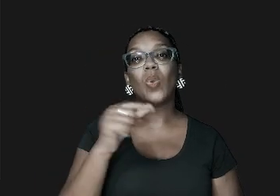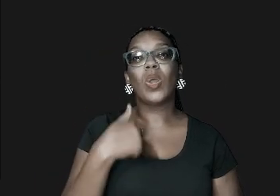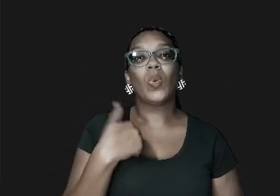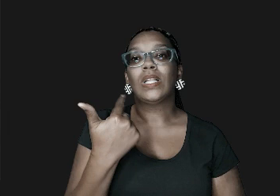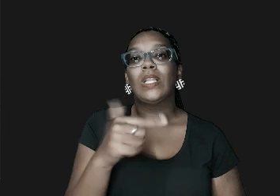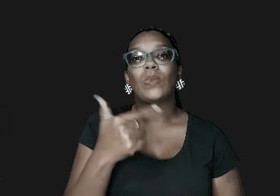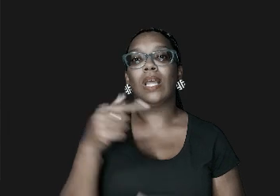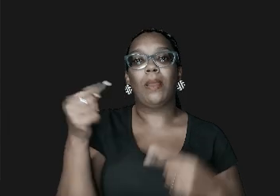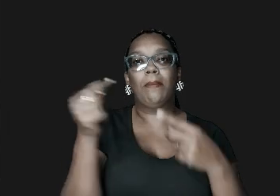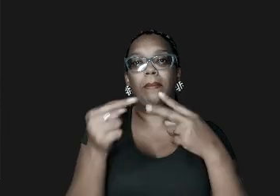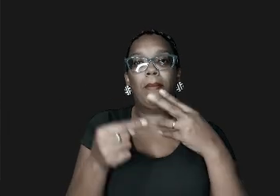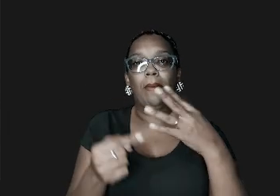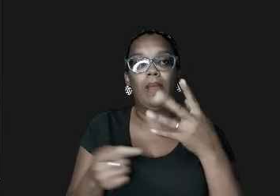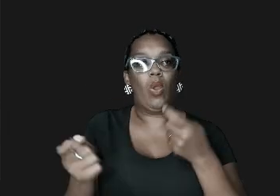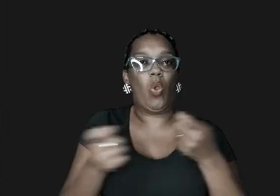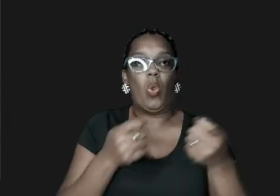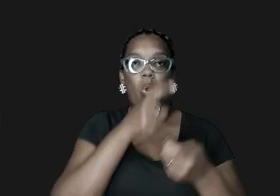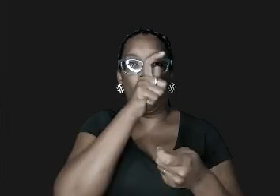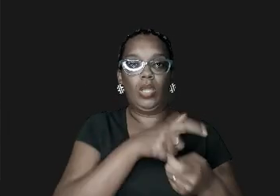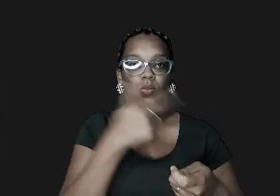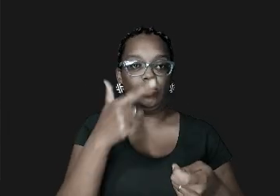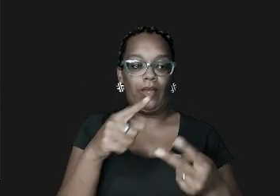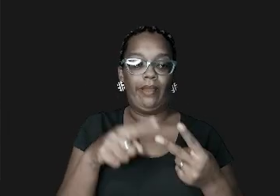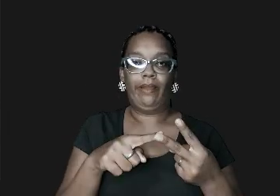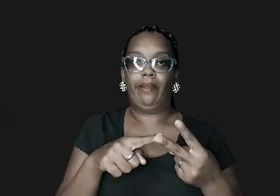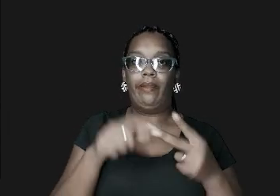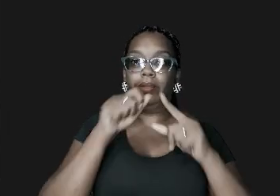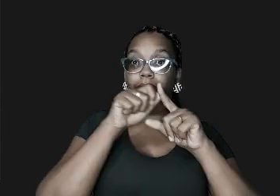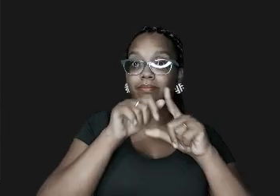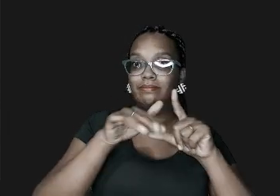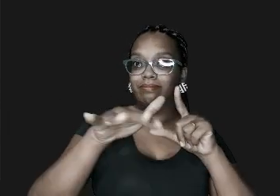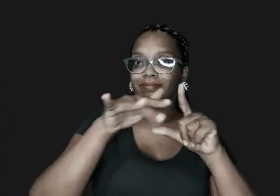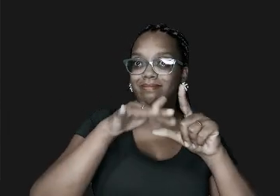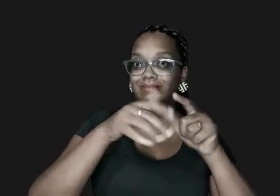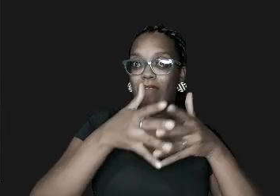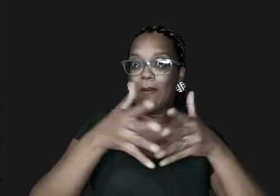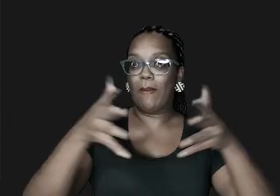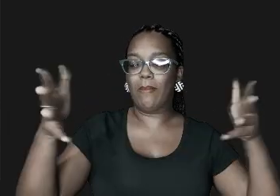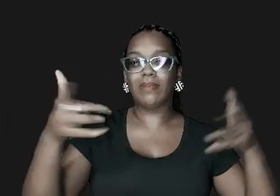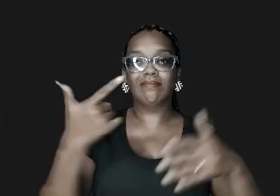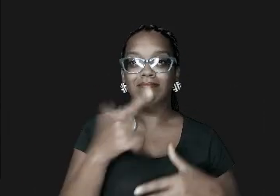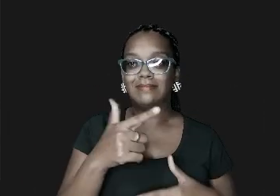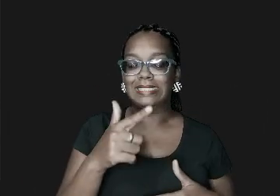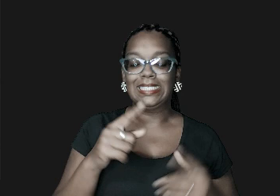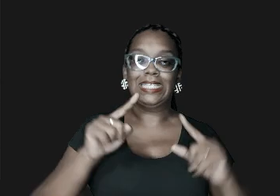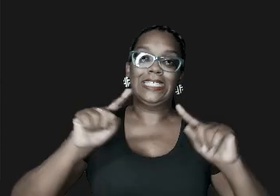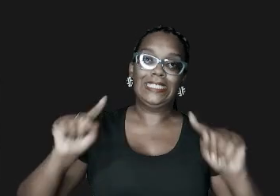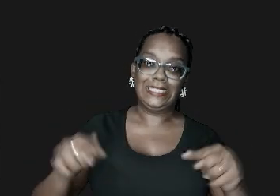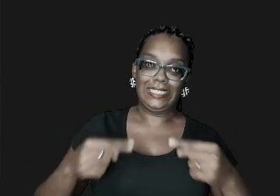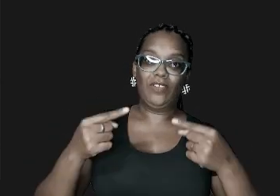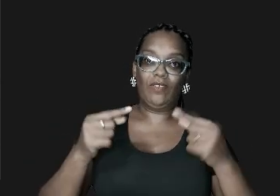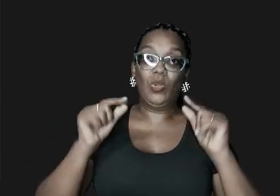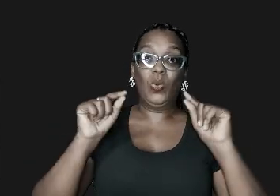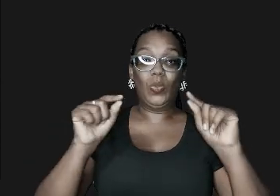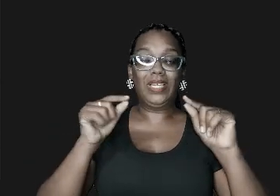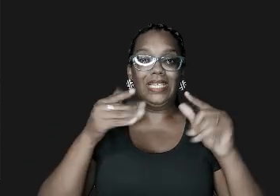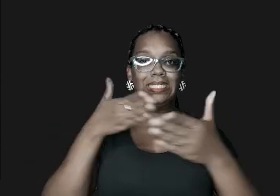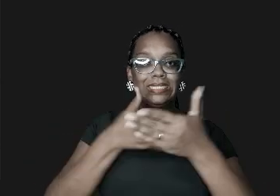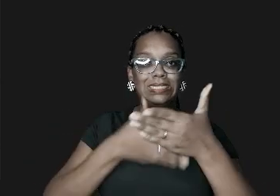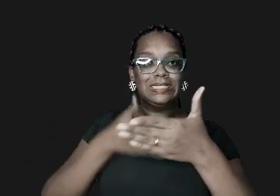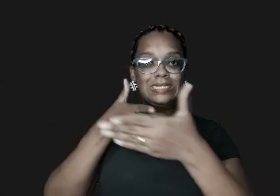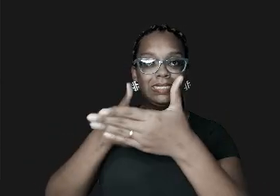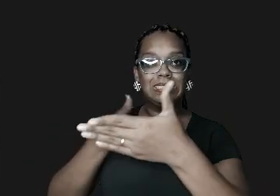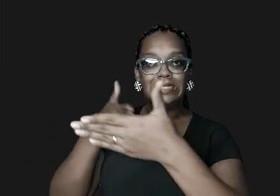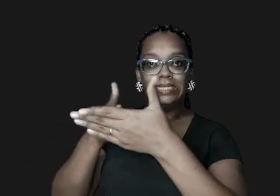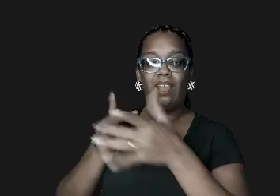o caso difícil é o caso em que a gente não tem essas cores a gente não tem o controlador que não tem um alcance grande e a gente tem